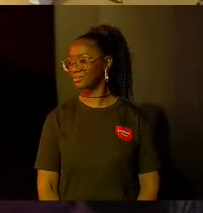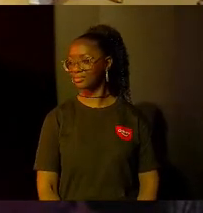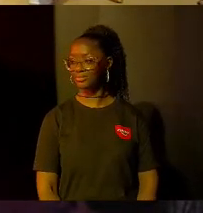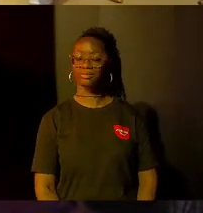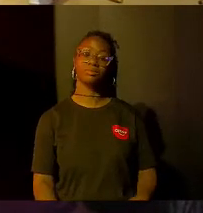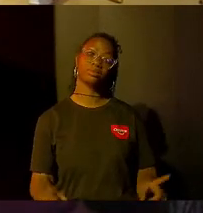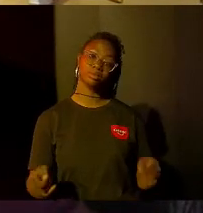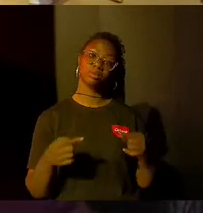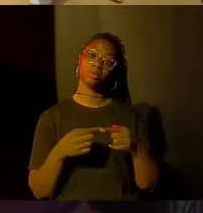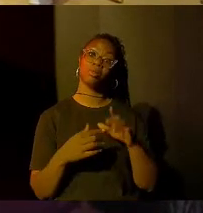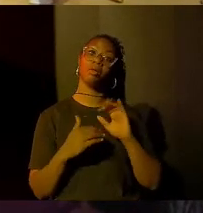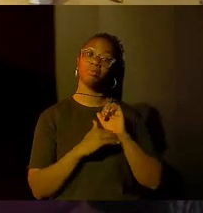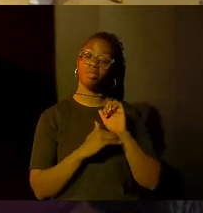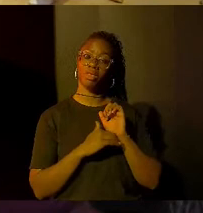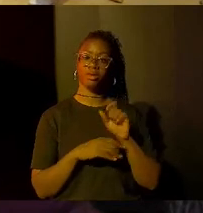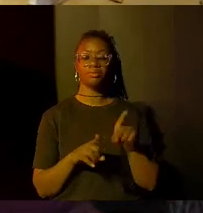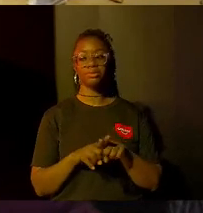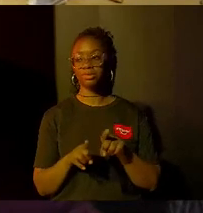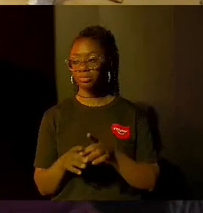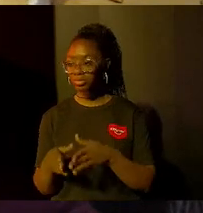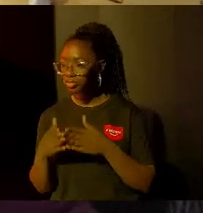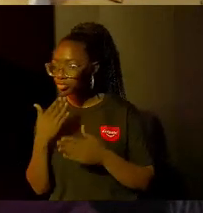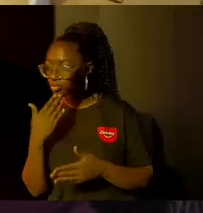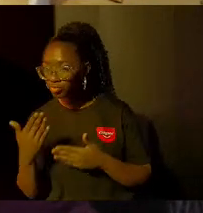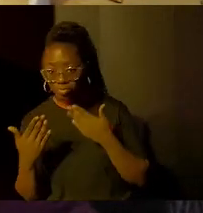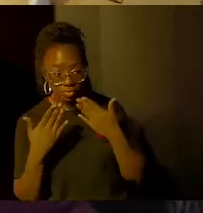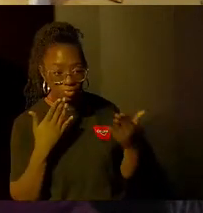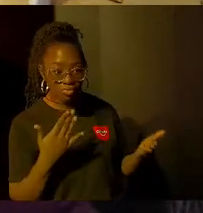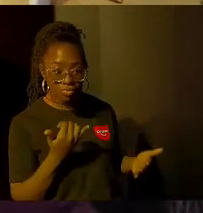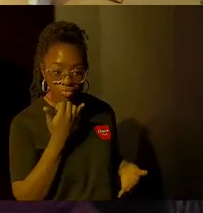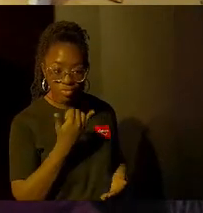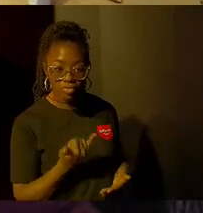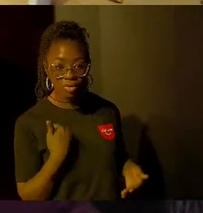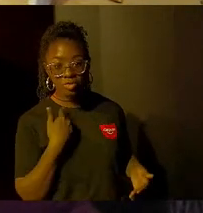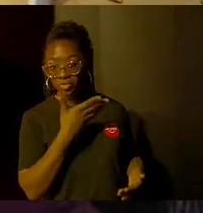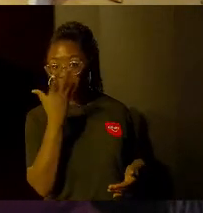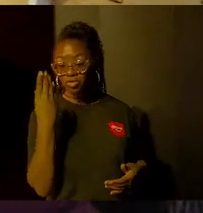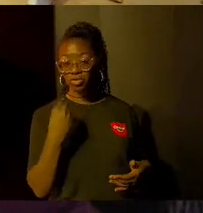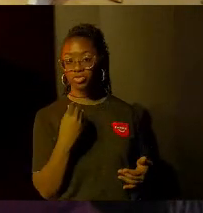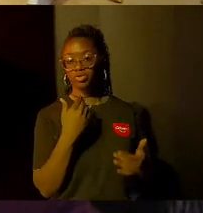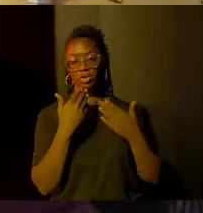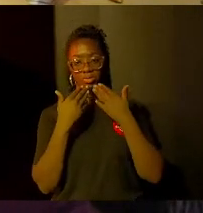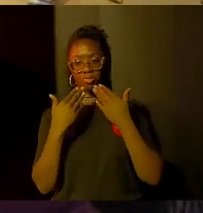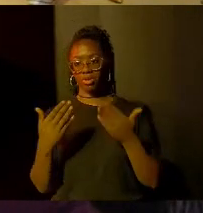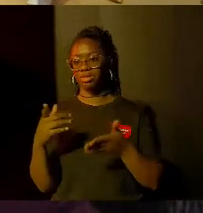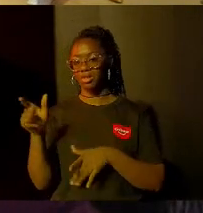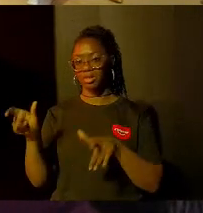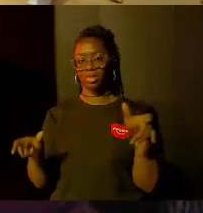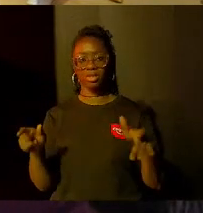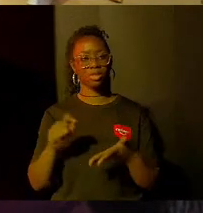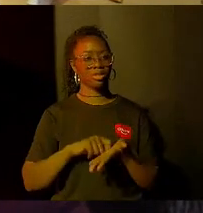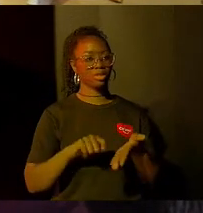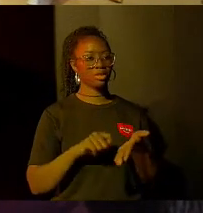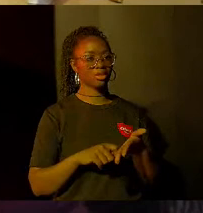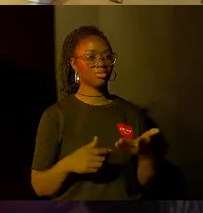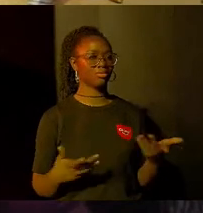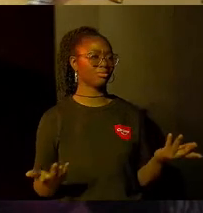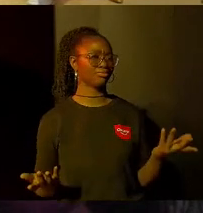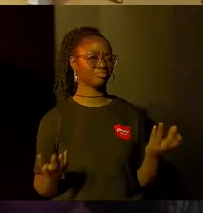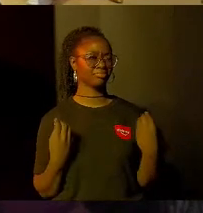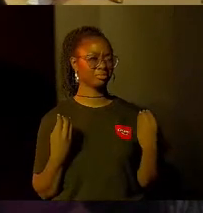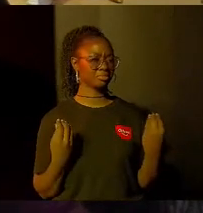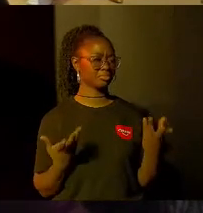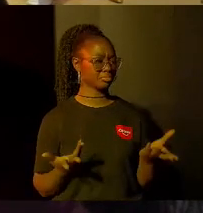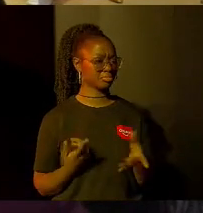eu queria pedir desculpa a vocês porque eu esqueci de apresentar né os autores mediadora Às vezes tem esse